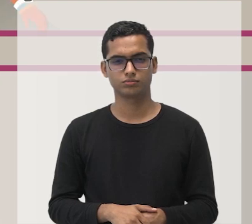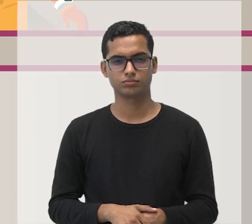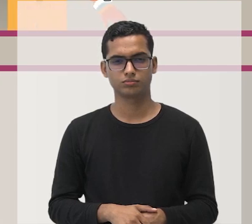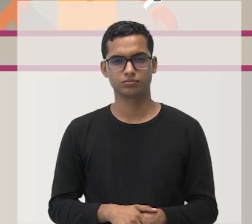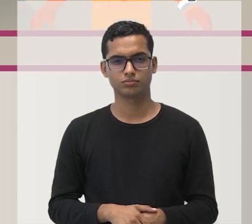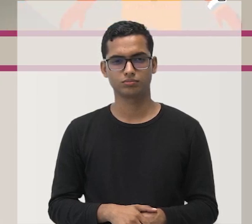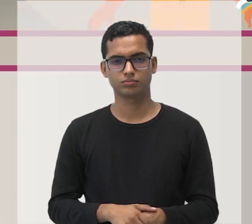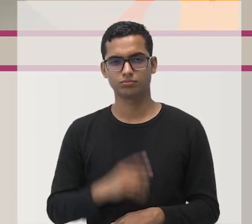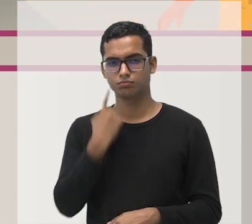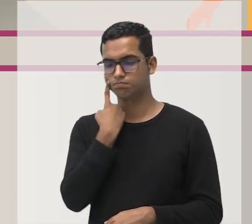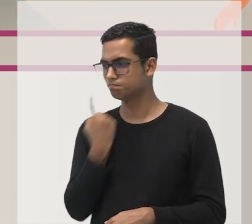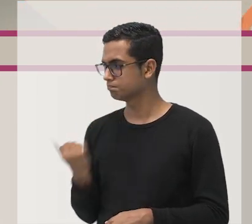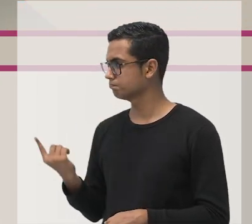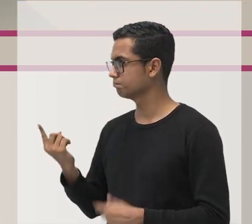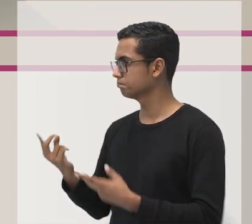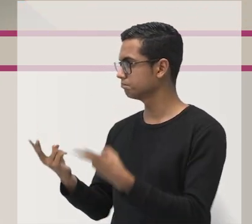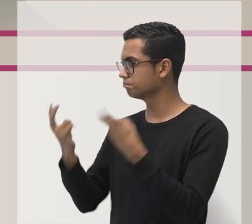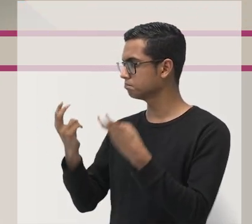Que